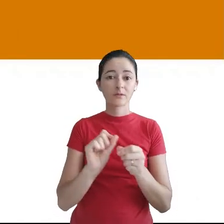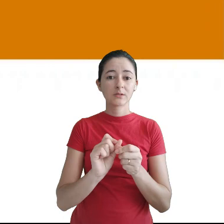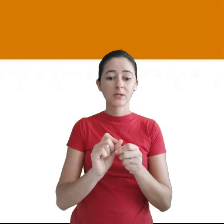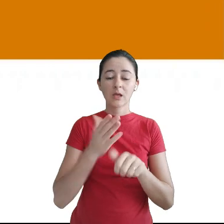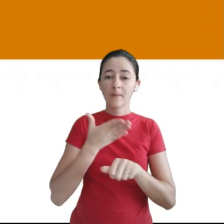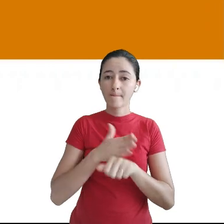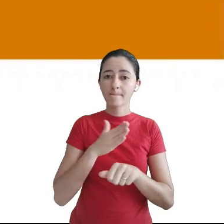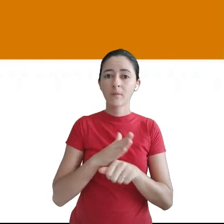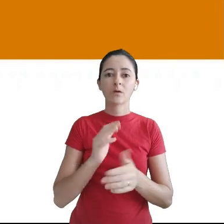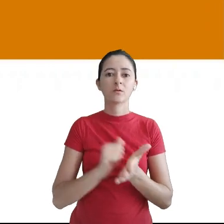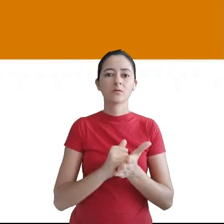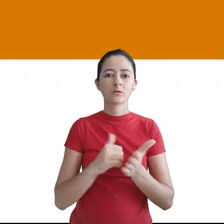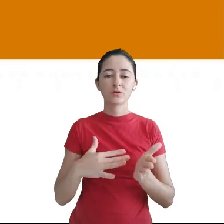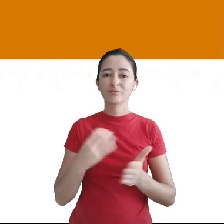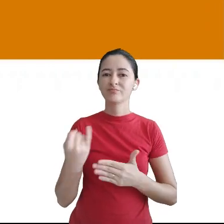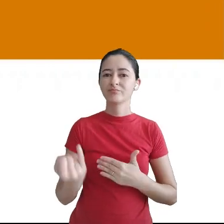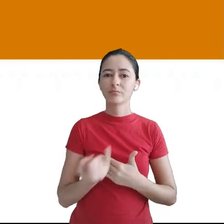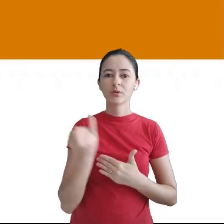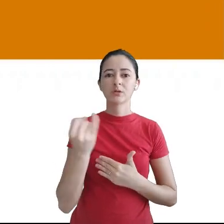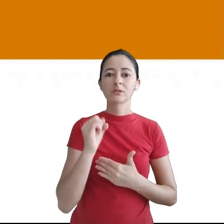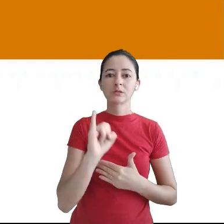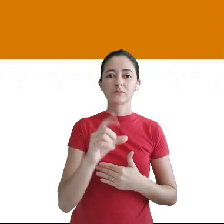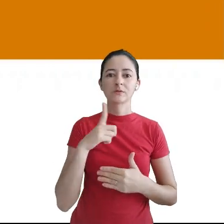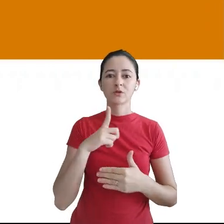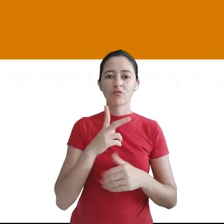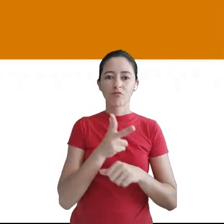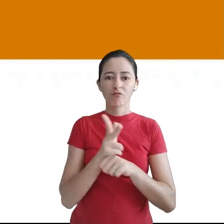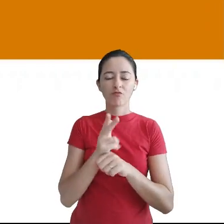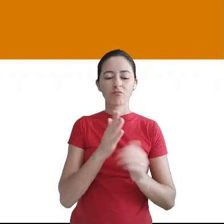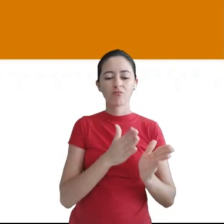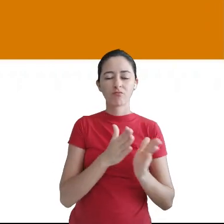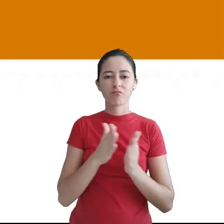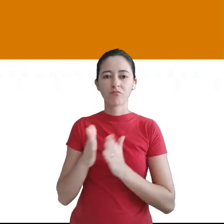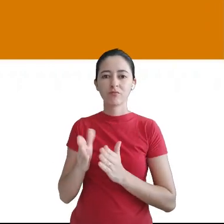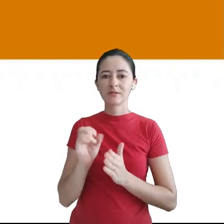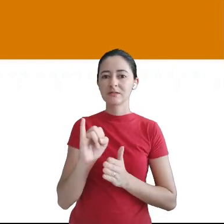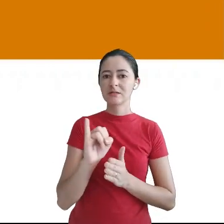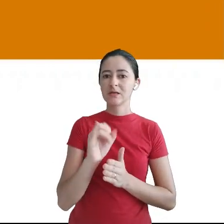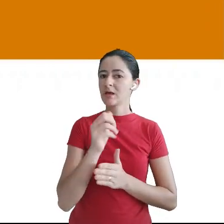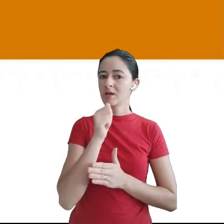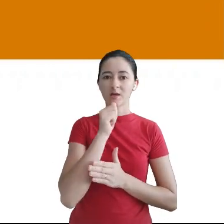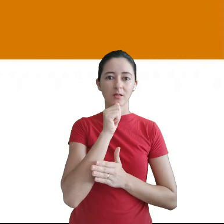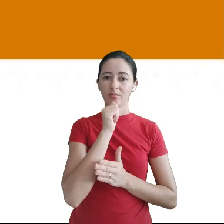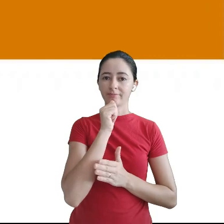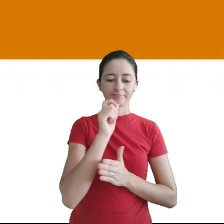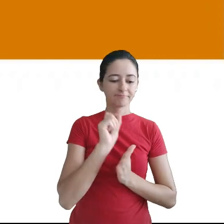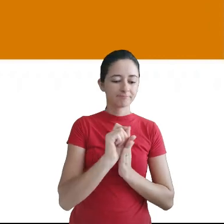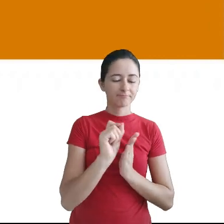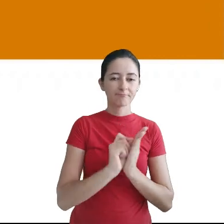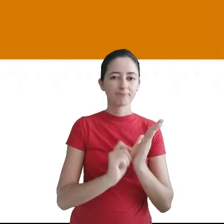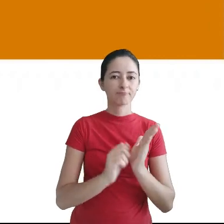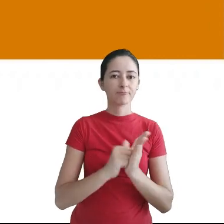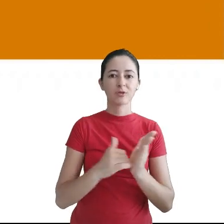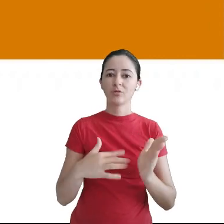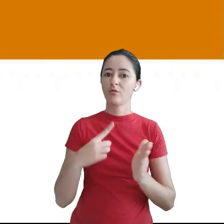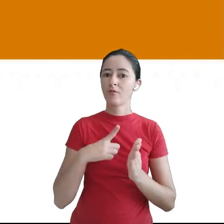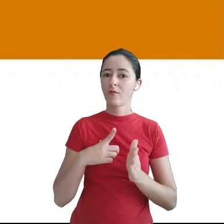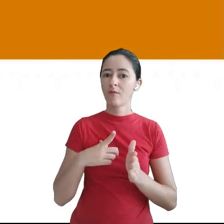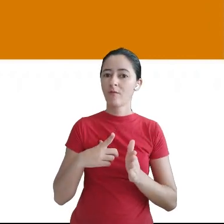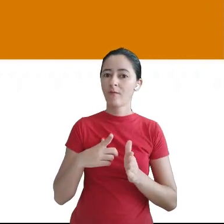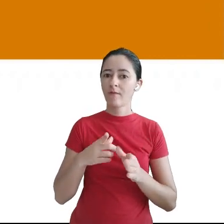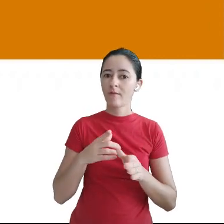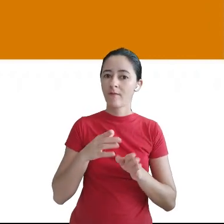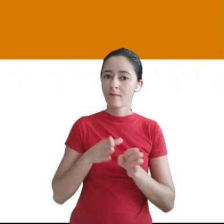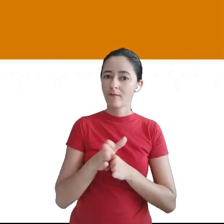Espero que vocês tenham feito os exercícios. É muito importante fazer os exercícios. Se você chegou aqui até o final dessa videoaula sem fazer os exercícios, eu